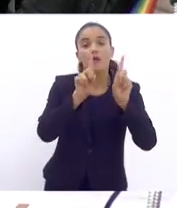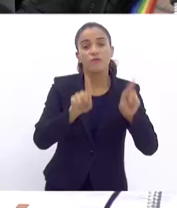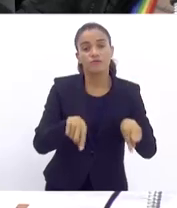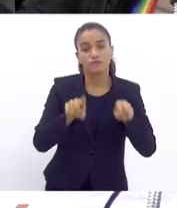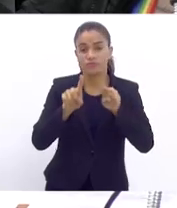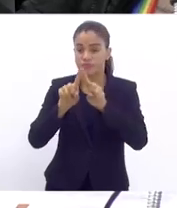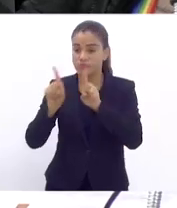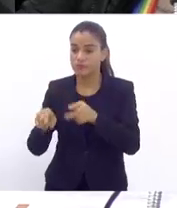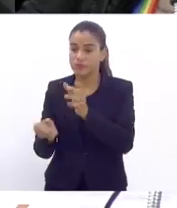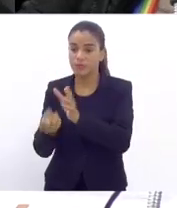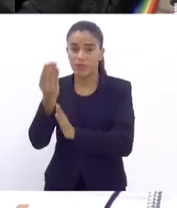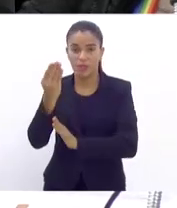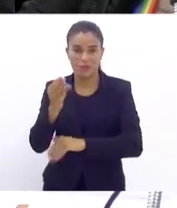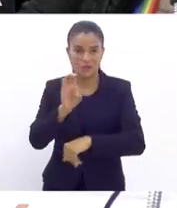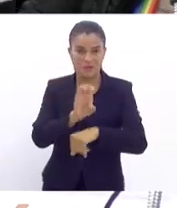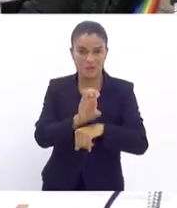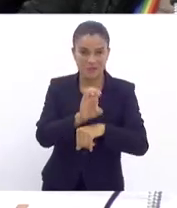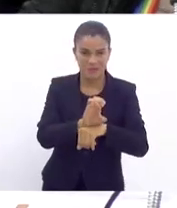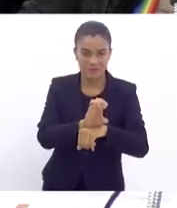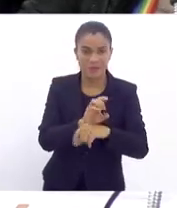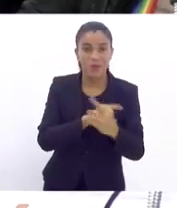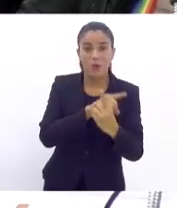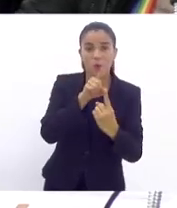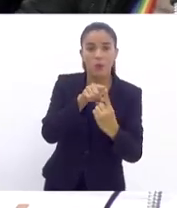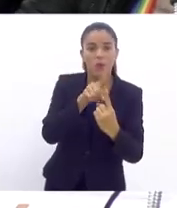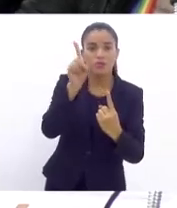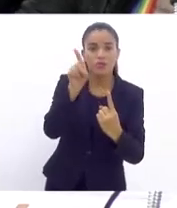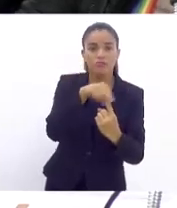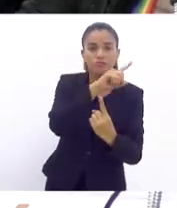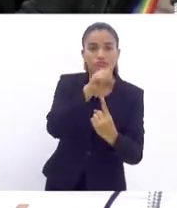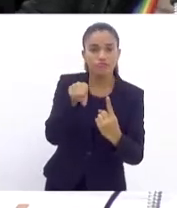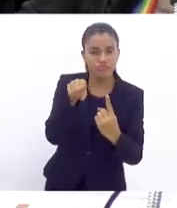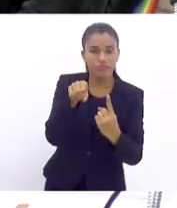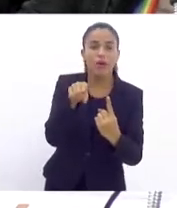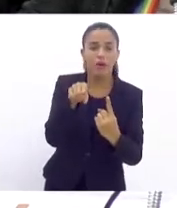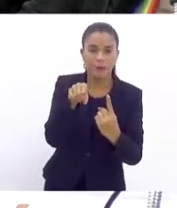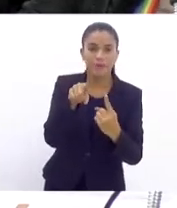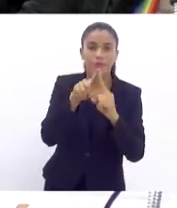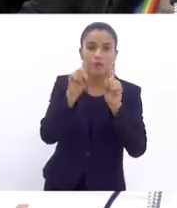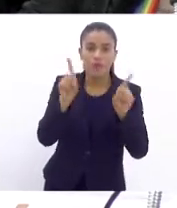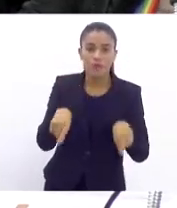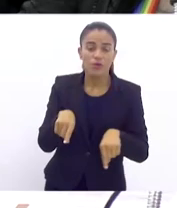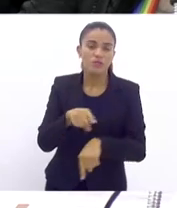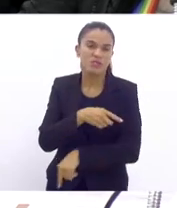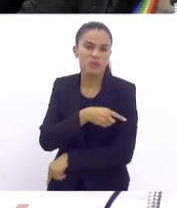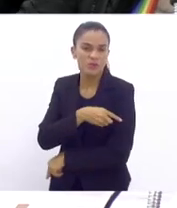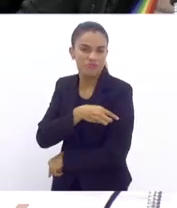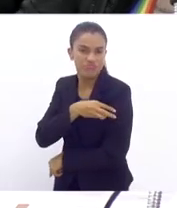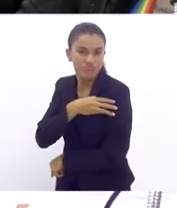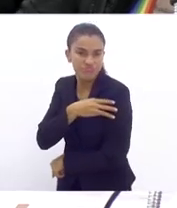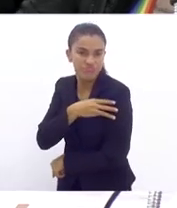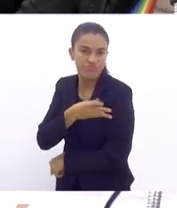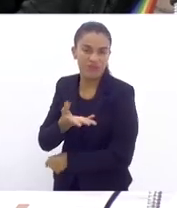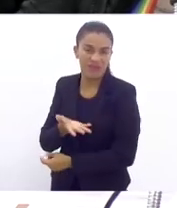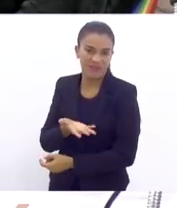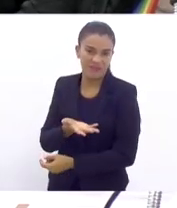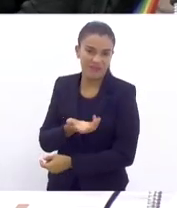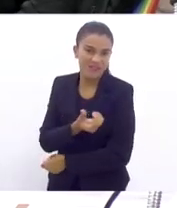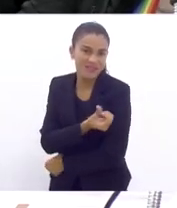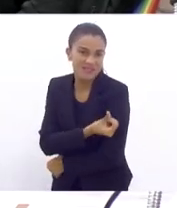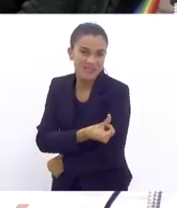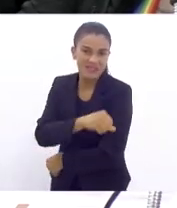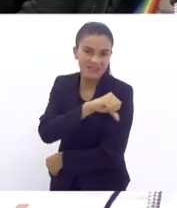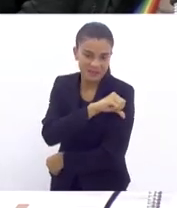pelo Estado primeiro lugar a gente praticamente aboliu os cargos que exigiam só Ensino Fundamental elementar